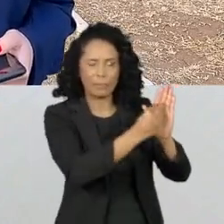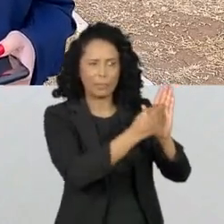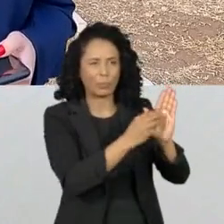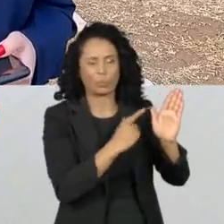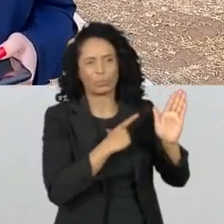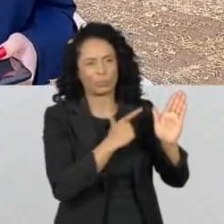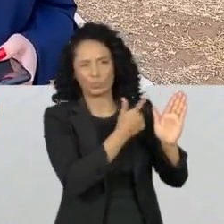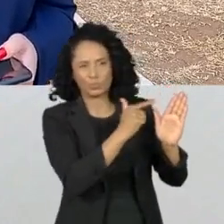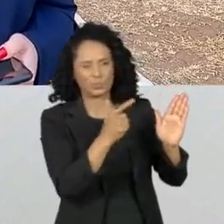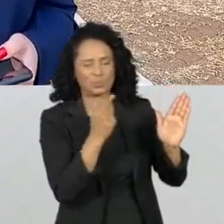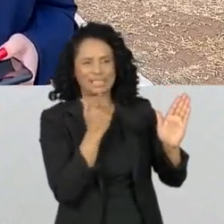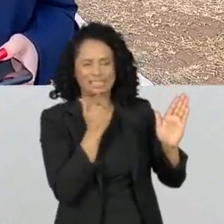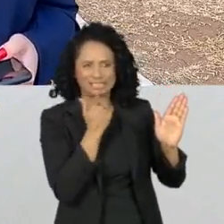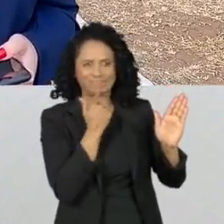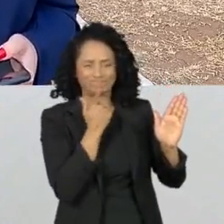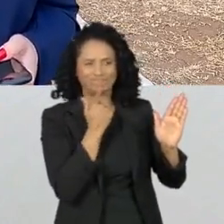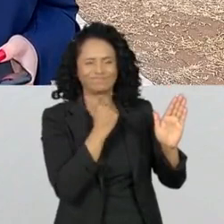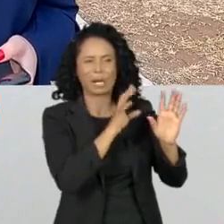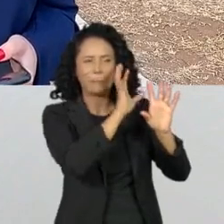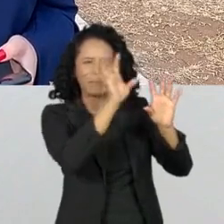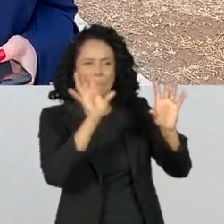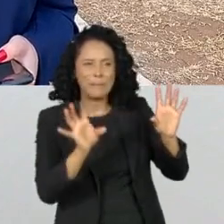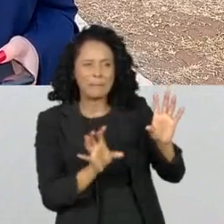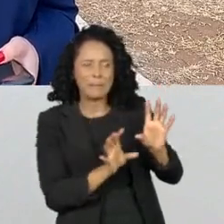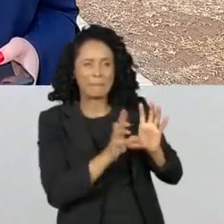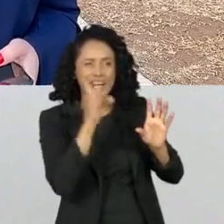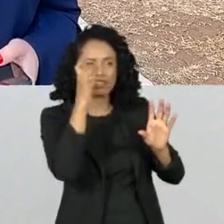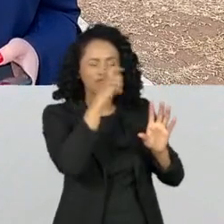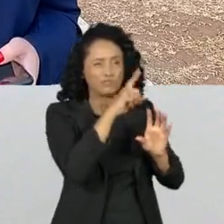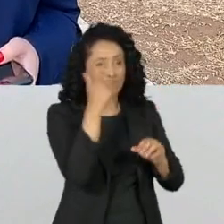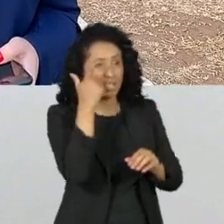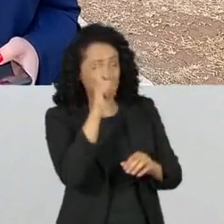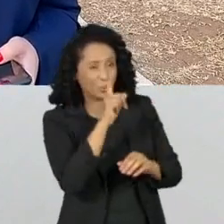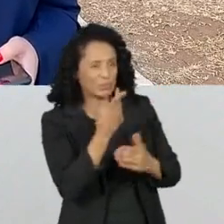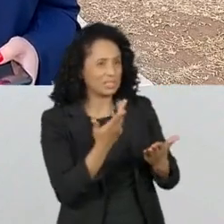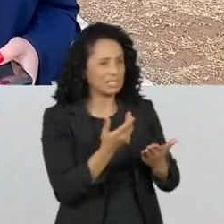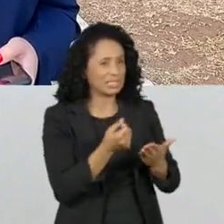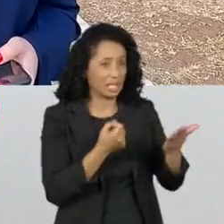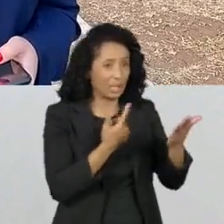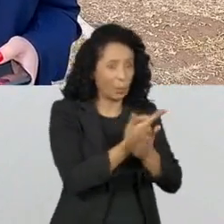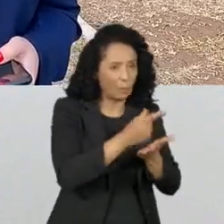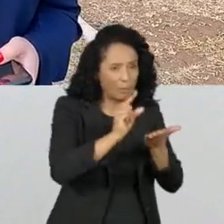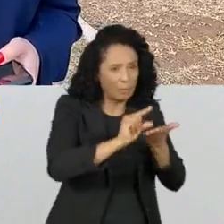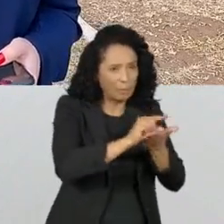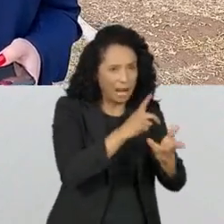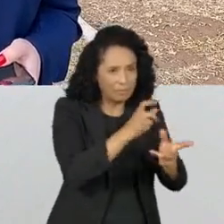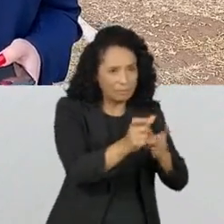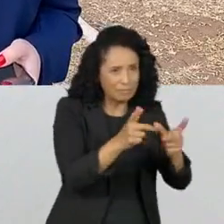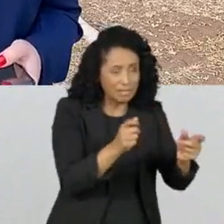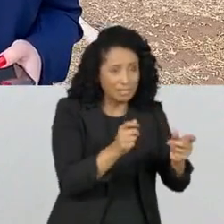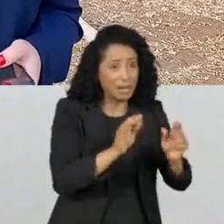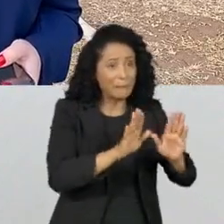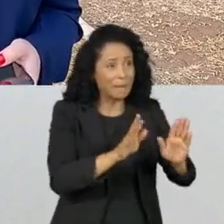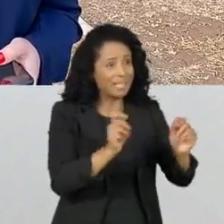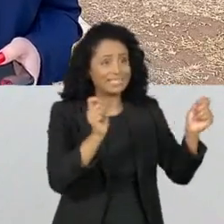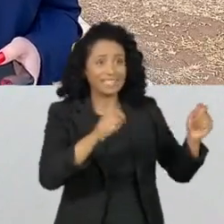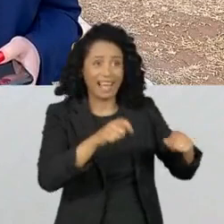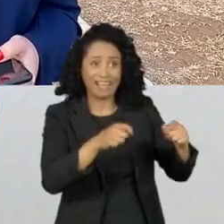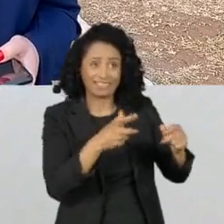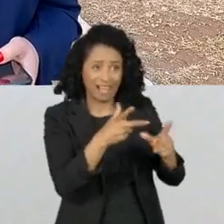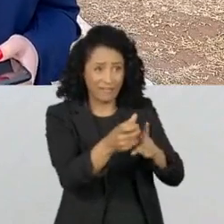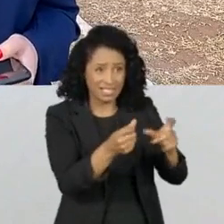para conseguir as doses, mesmo para crianças acima de 3 anos de idade, que já podem ser vacinadas, né, Aline? O